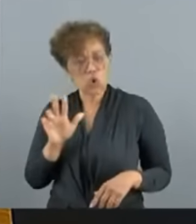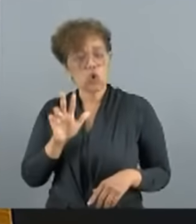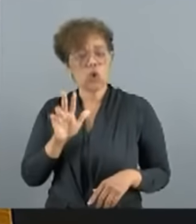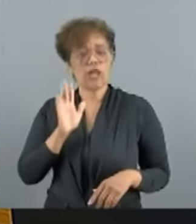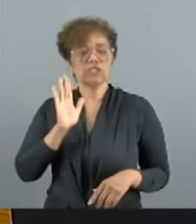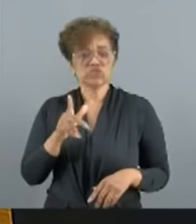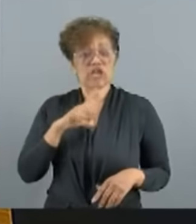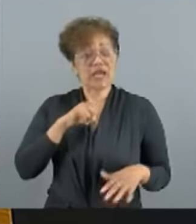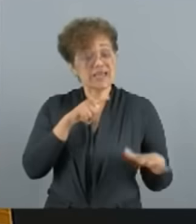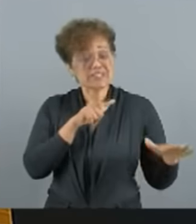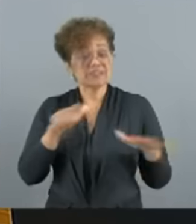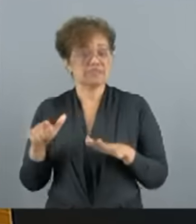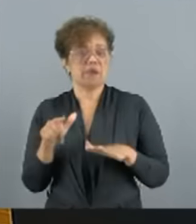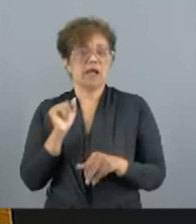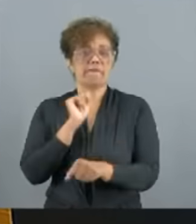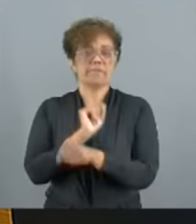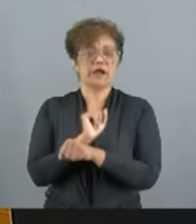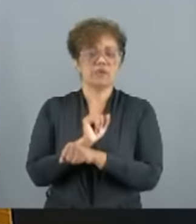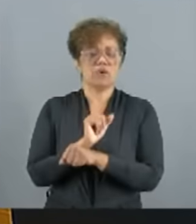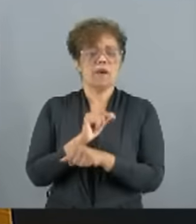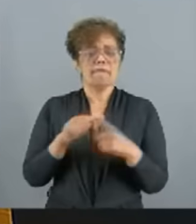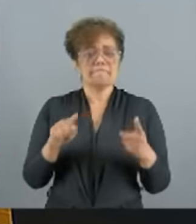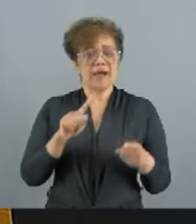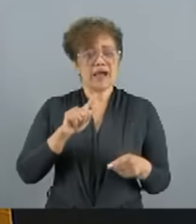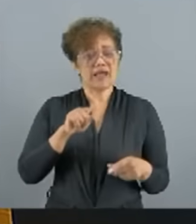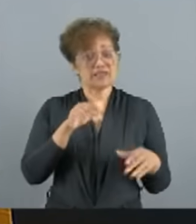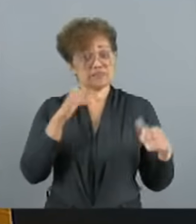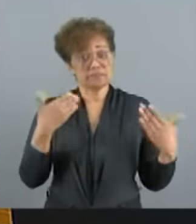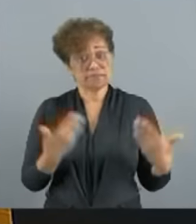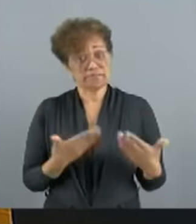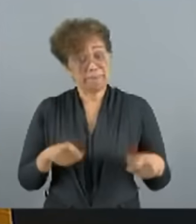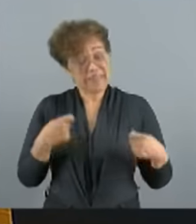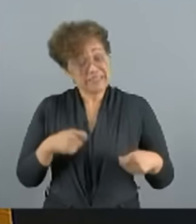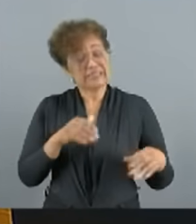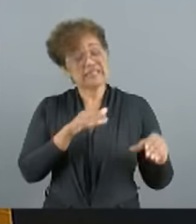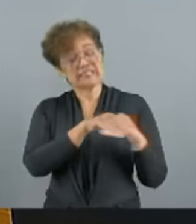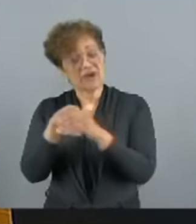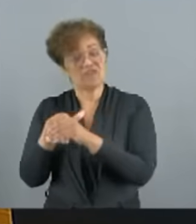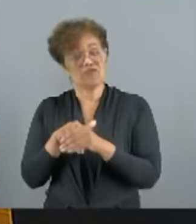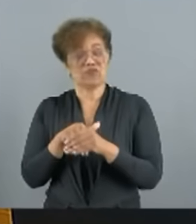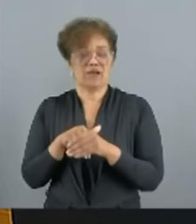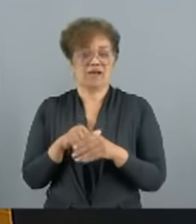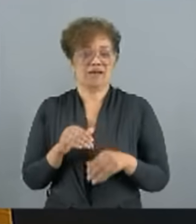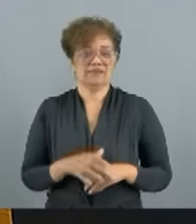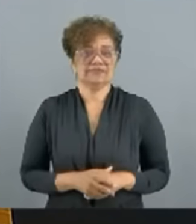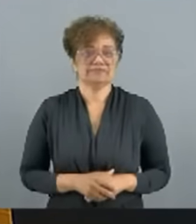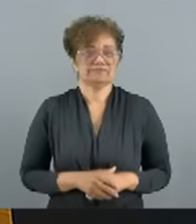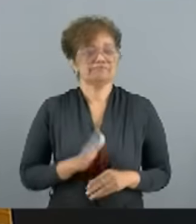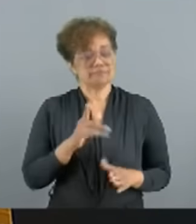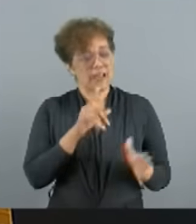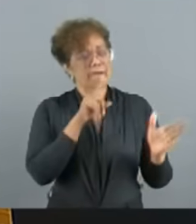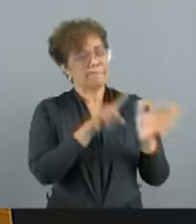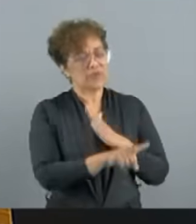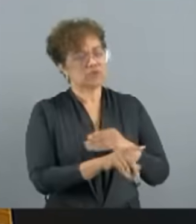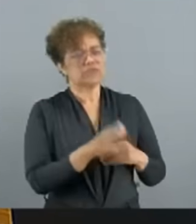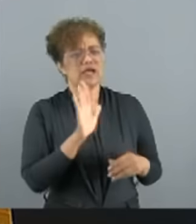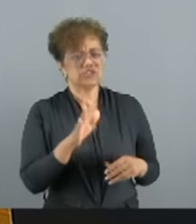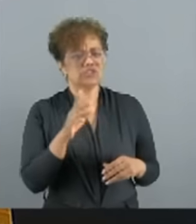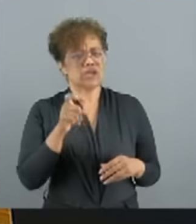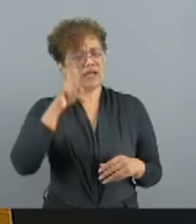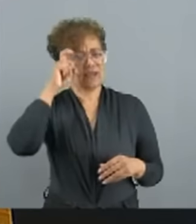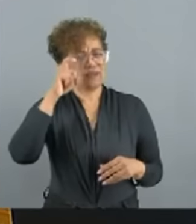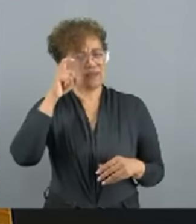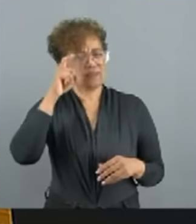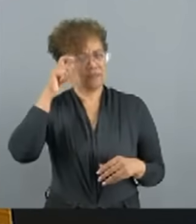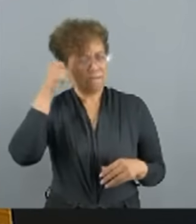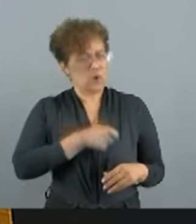nessa semana, que a gente possa colocar em votação. Mas eu quero perguntar uma coisa para o senhor. O senador Sérgio Moro